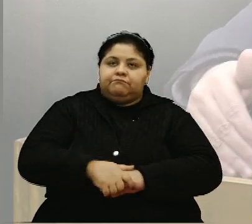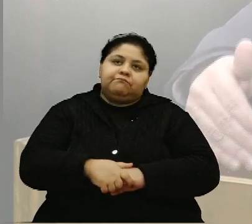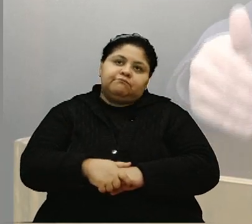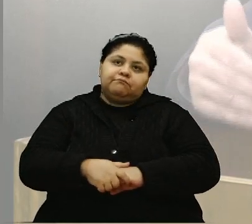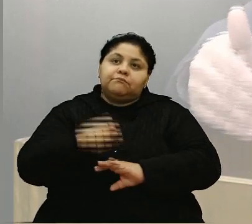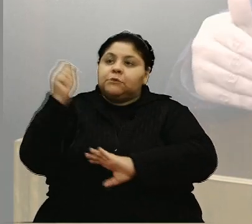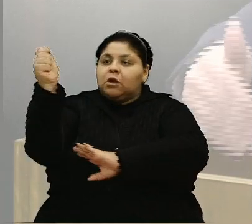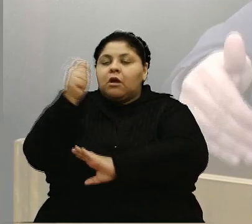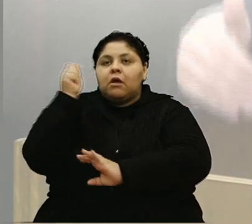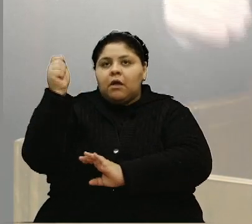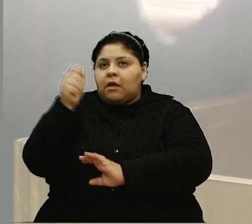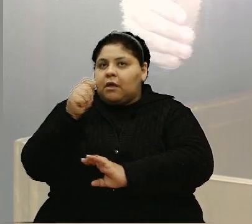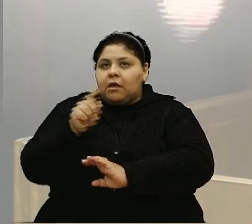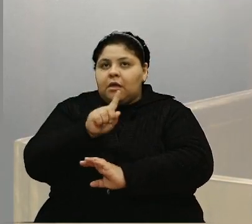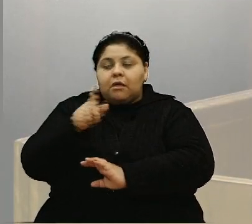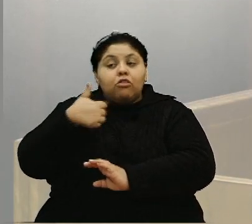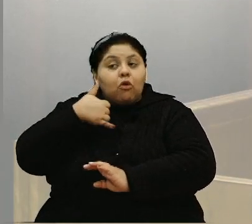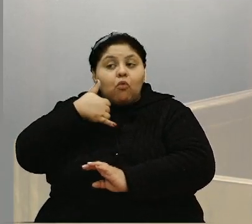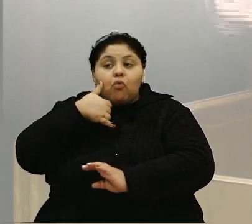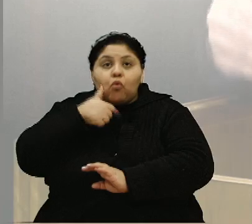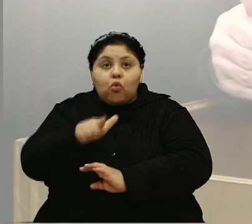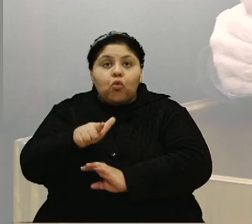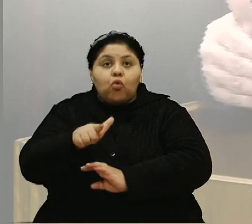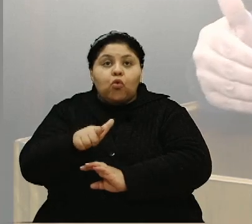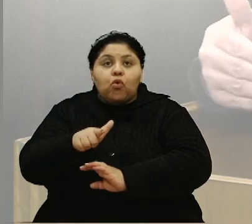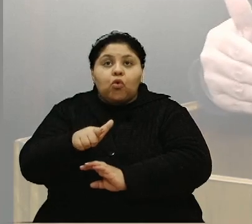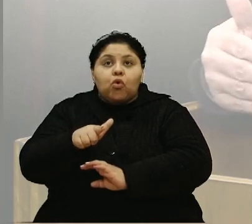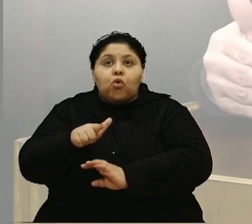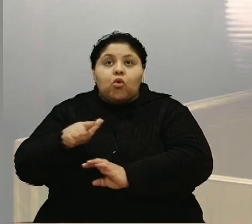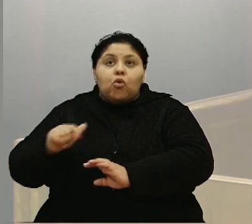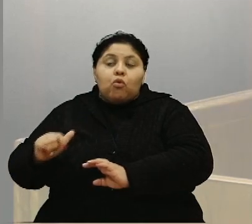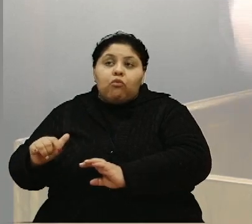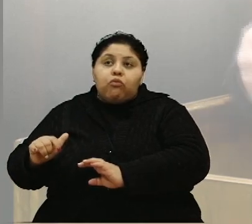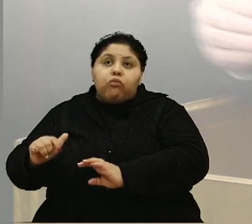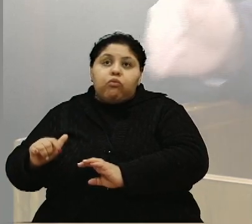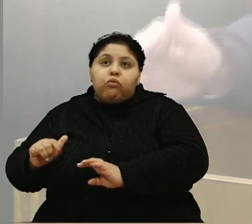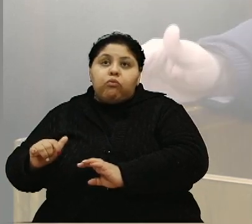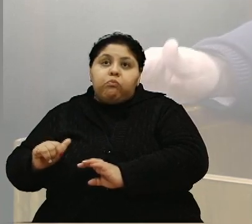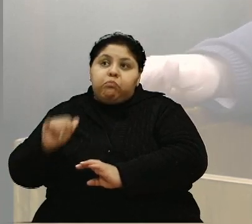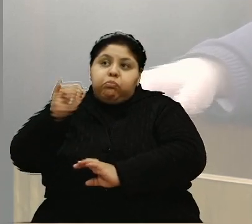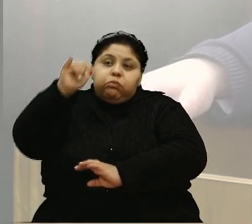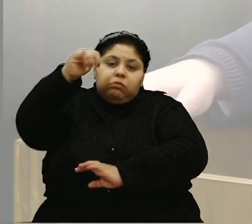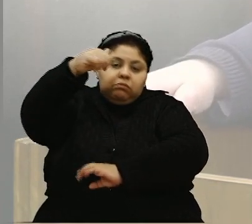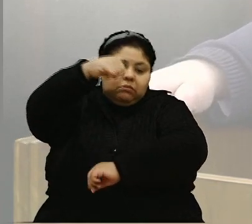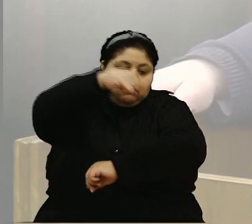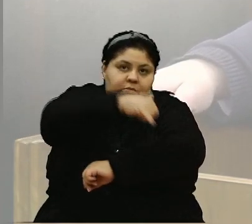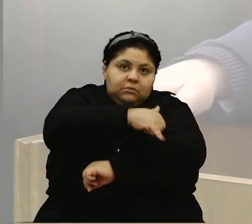Grande do Sul não consegue ter uma aterrissagem, vereador Lucas Gil, decente.